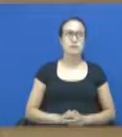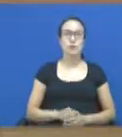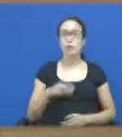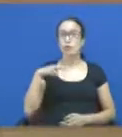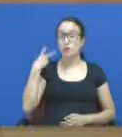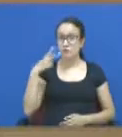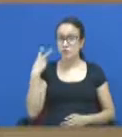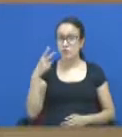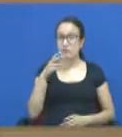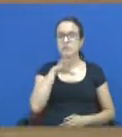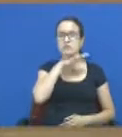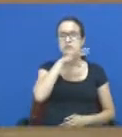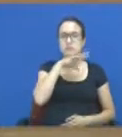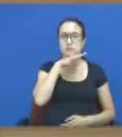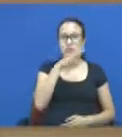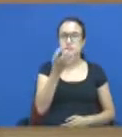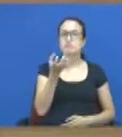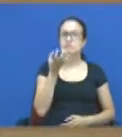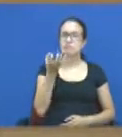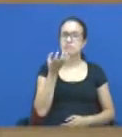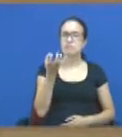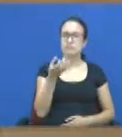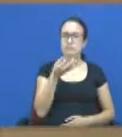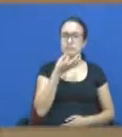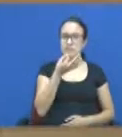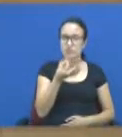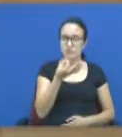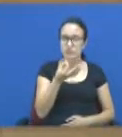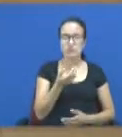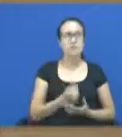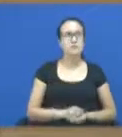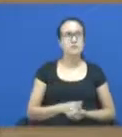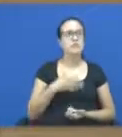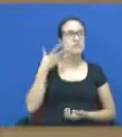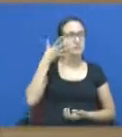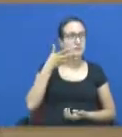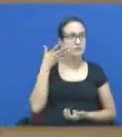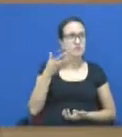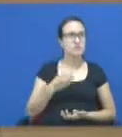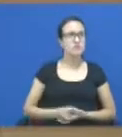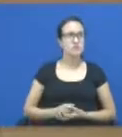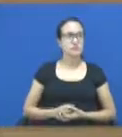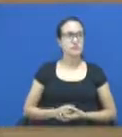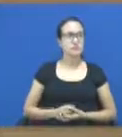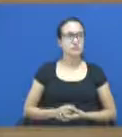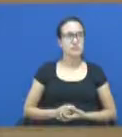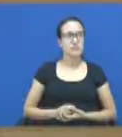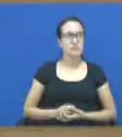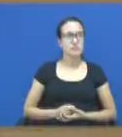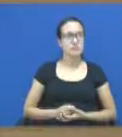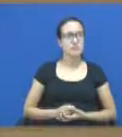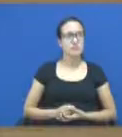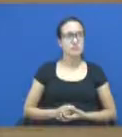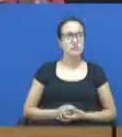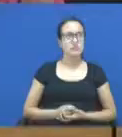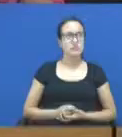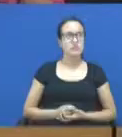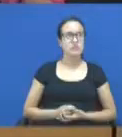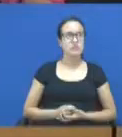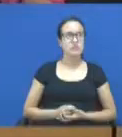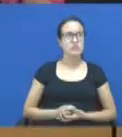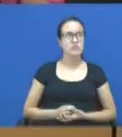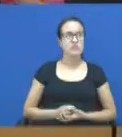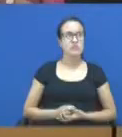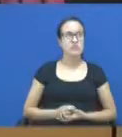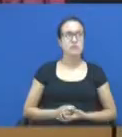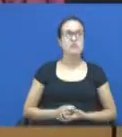solicitou a utilização da palavra por alguns instantes. Dispenso. Ok, vereador. Então,